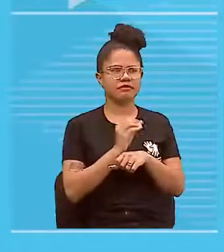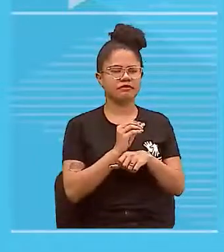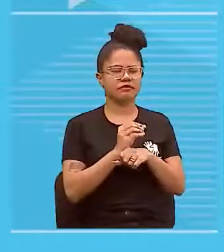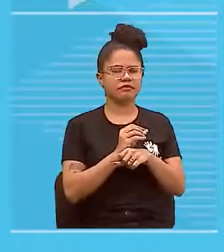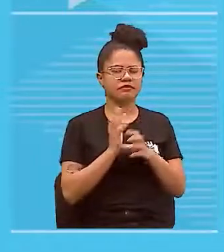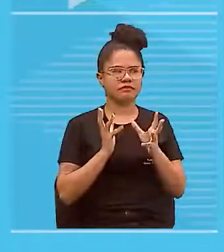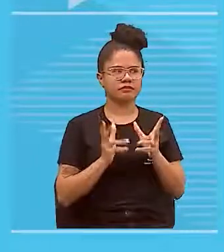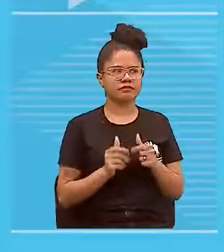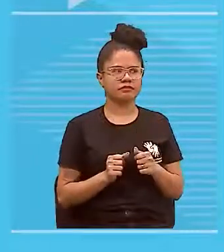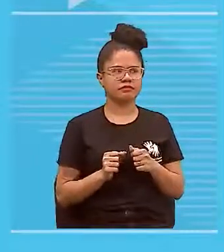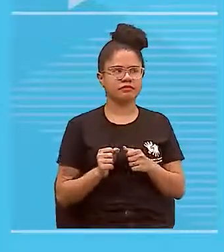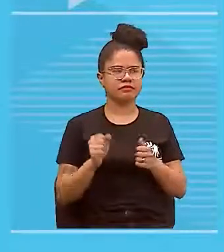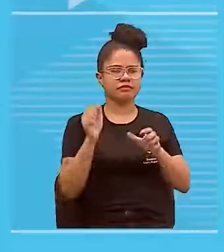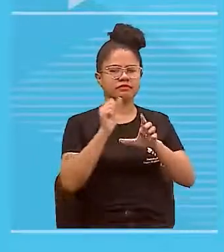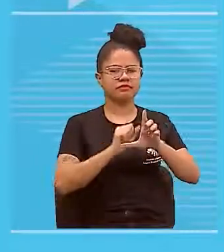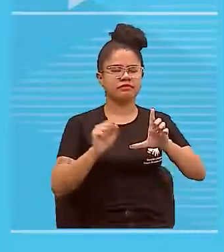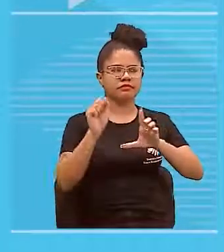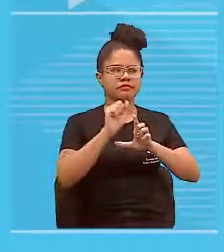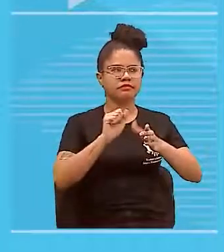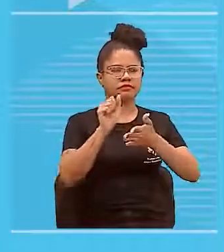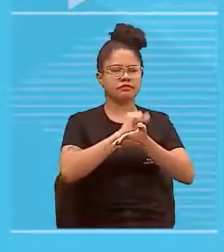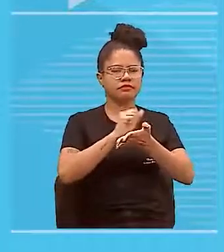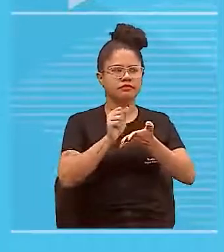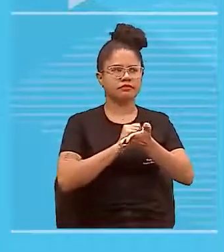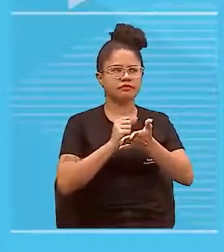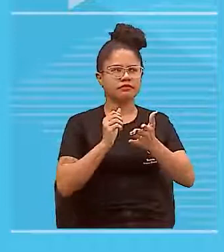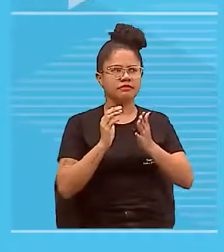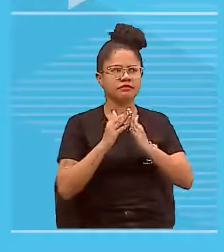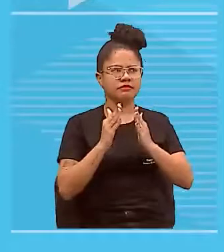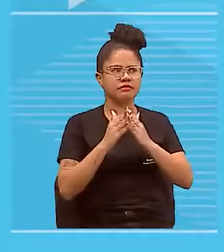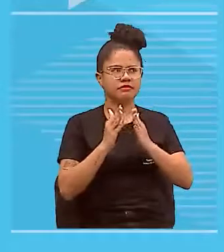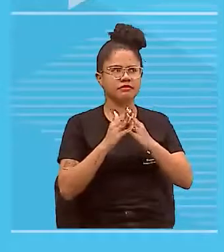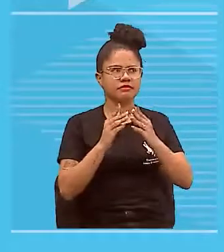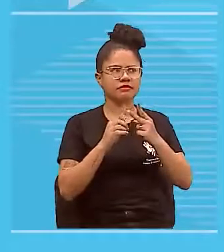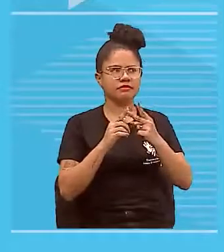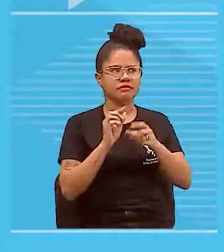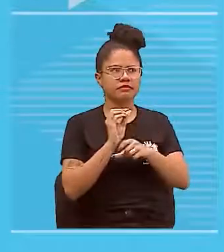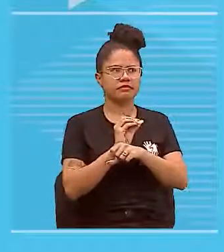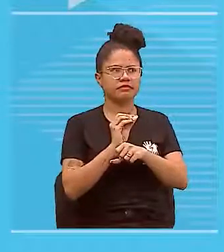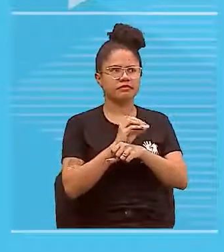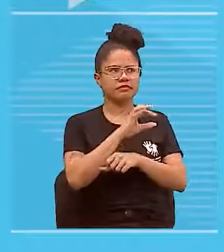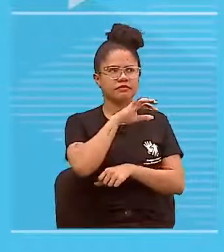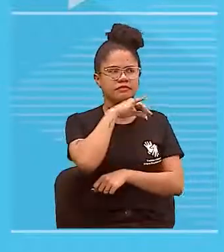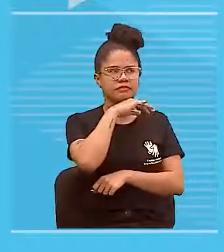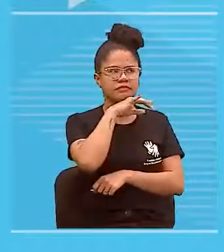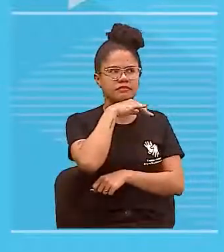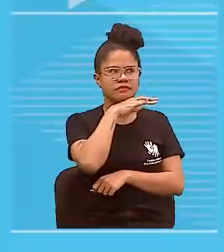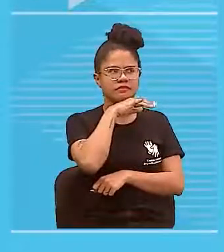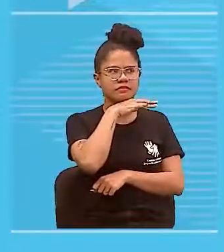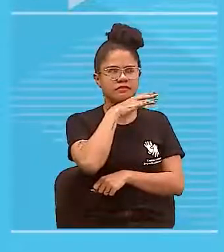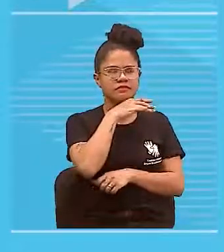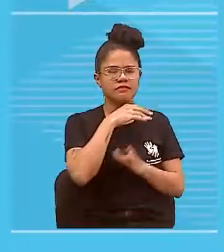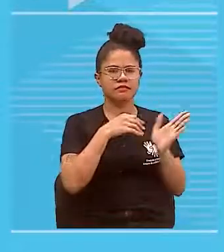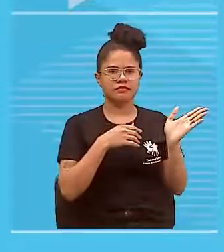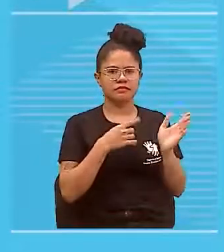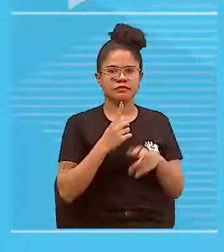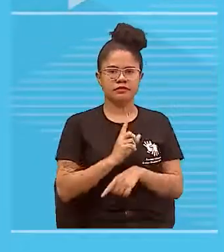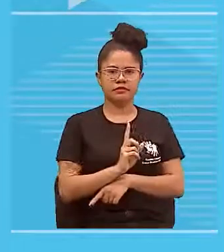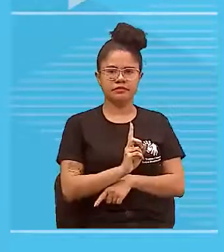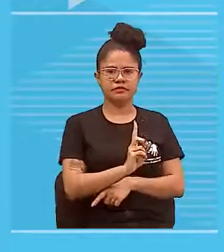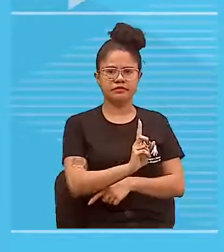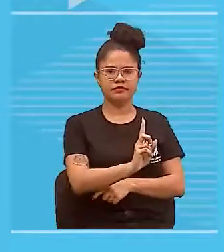folguista né tá aqui ou seja ela vai se apresentar né